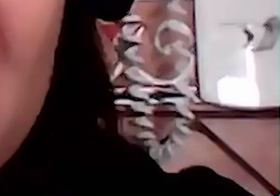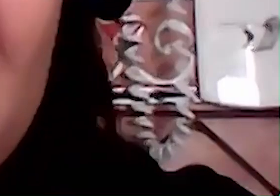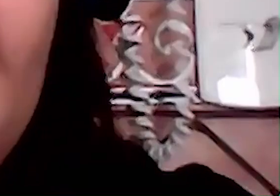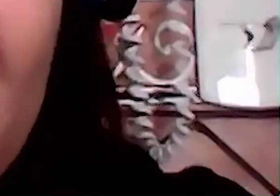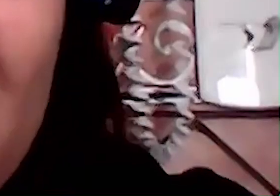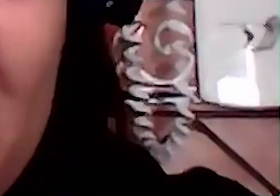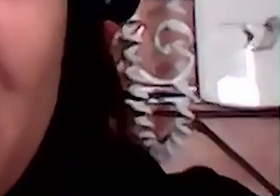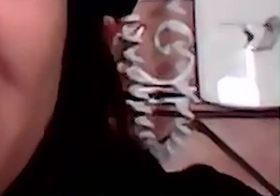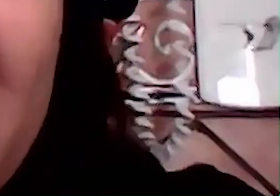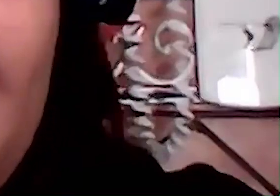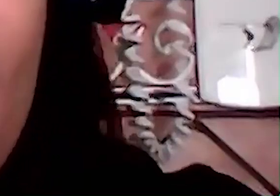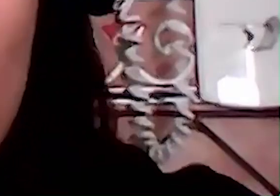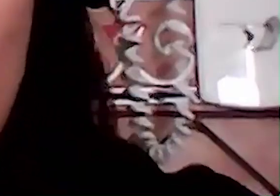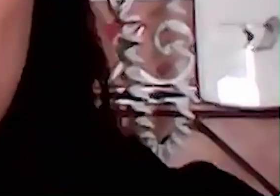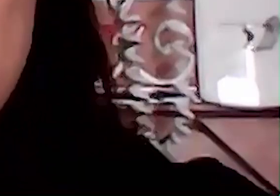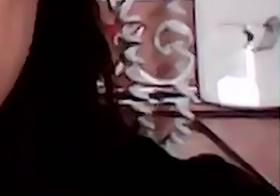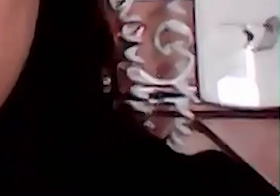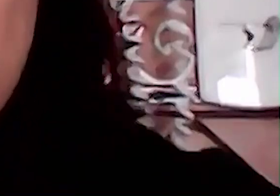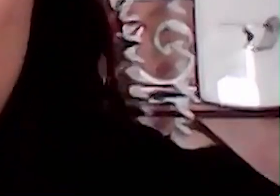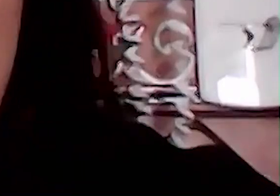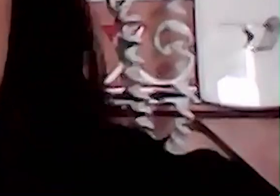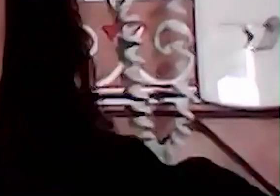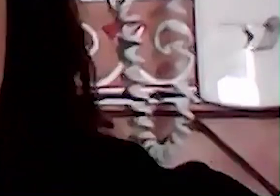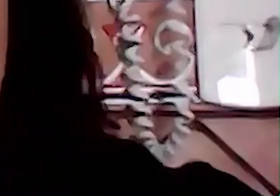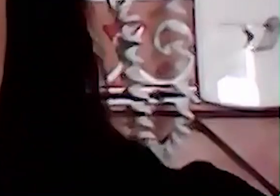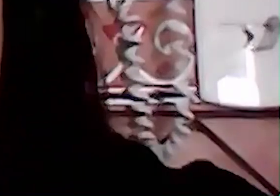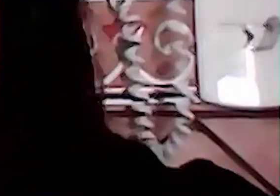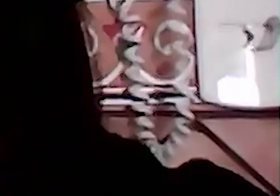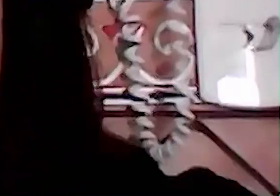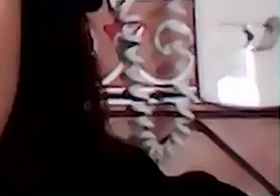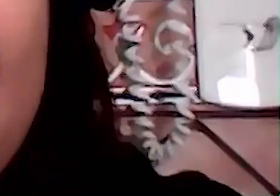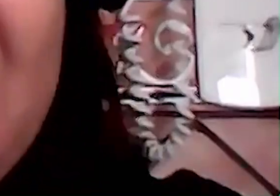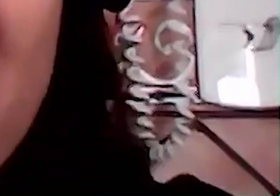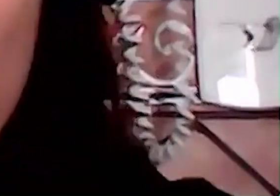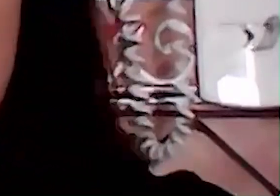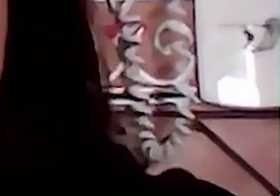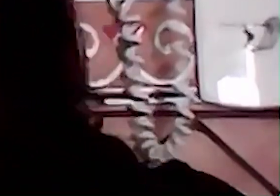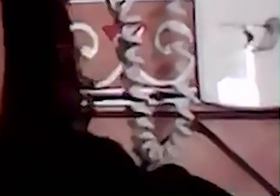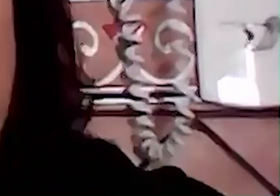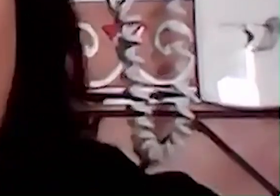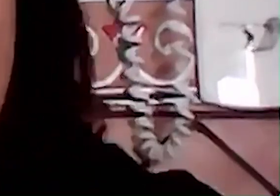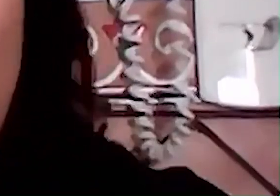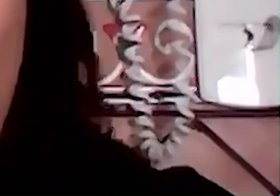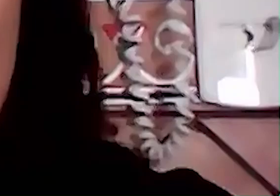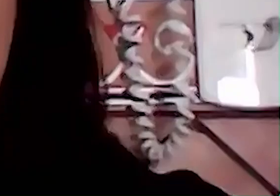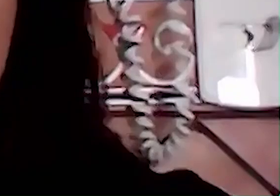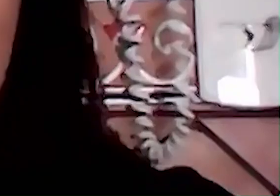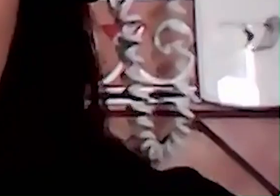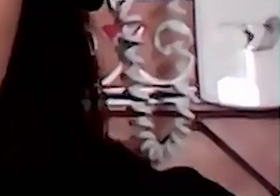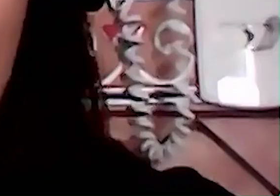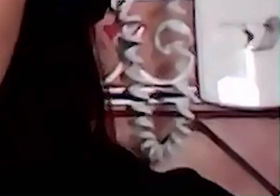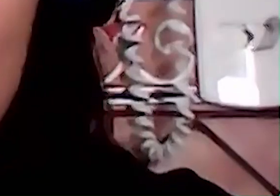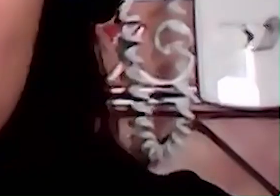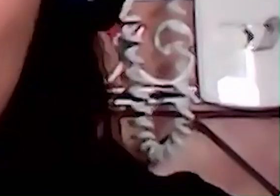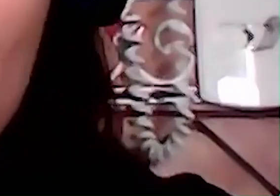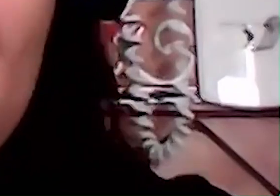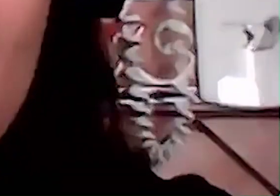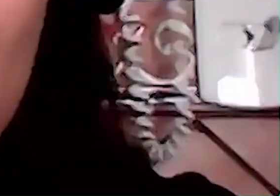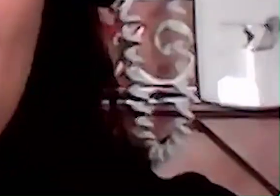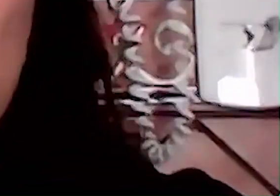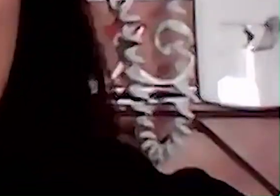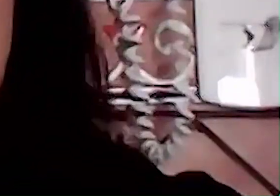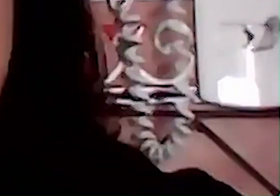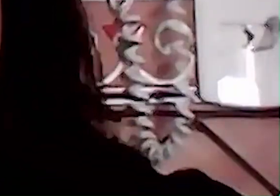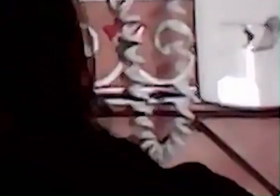podcasts foram maravilhosos e me acompanham todos os dias eu eu acho que eu ouvi quase todos